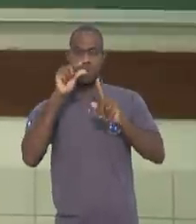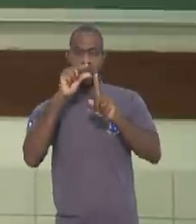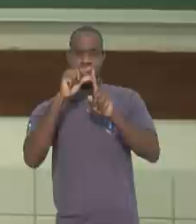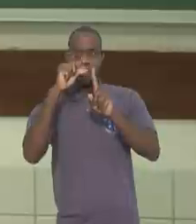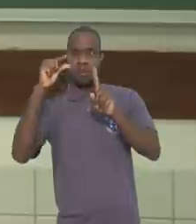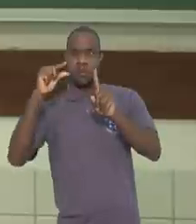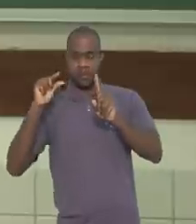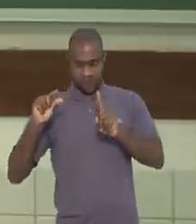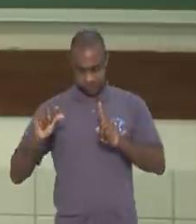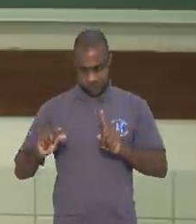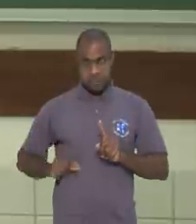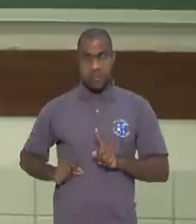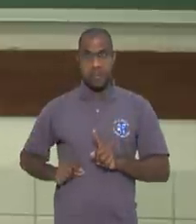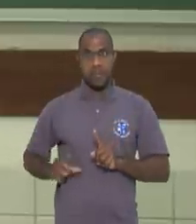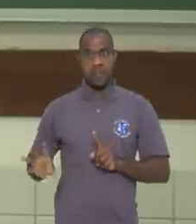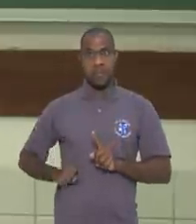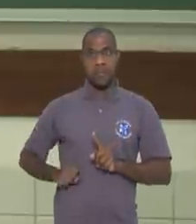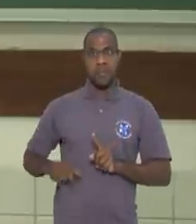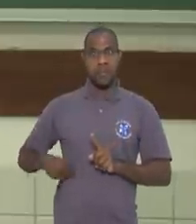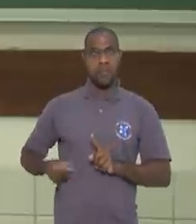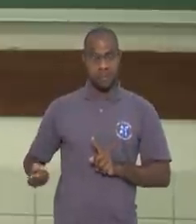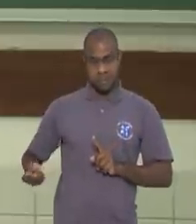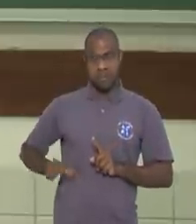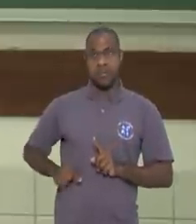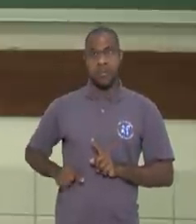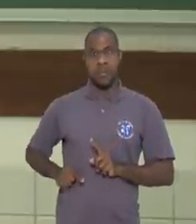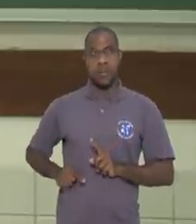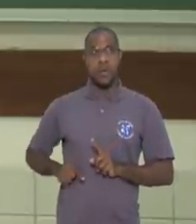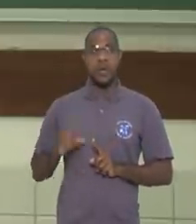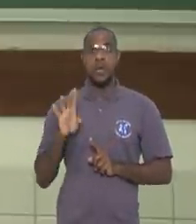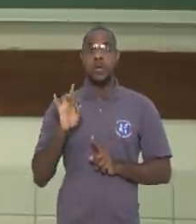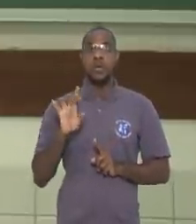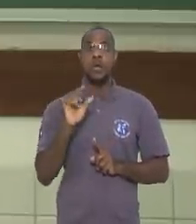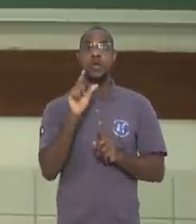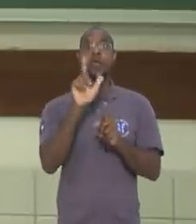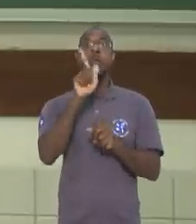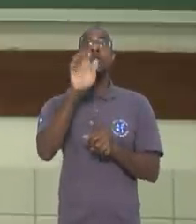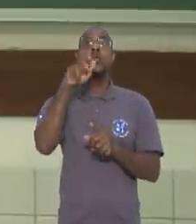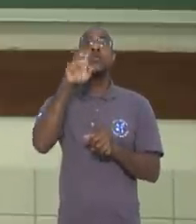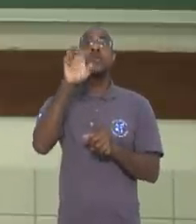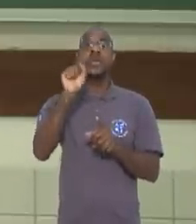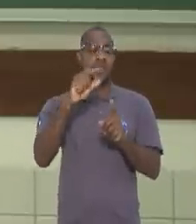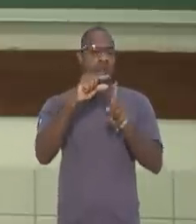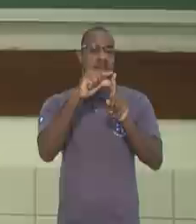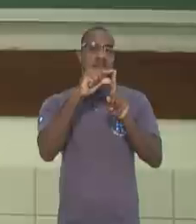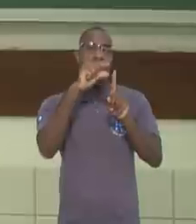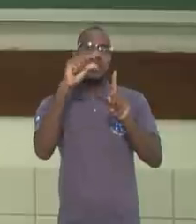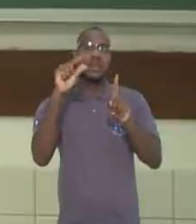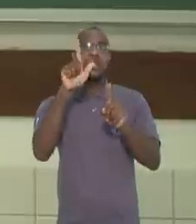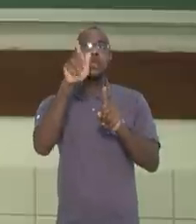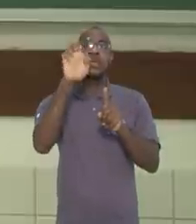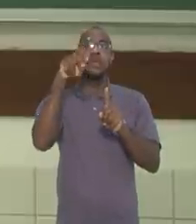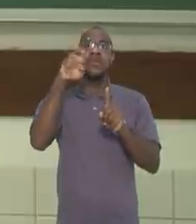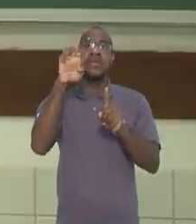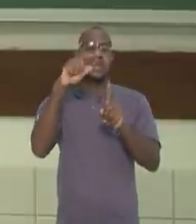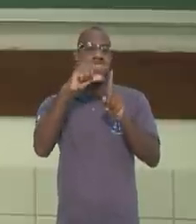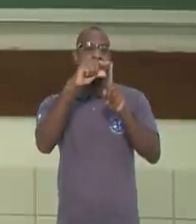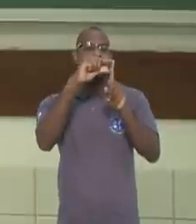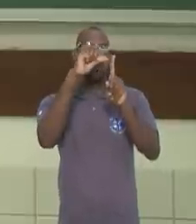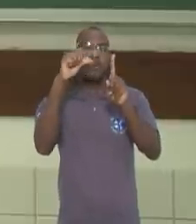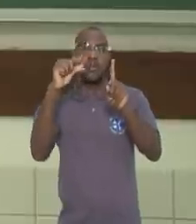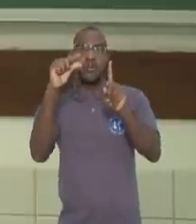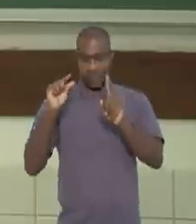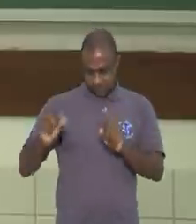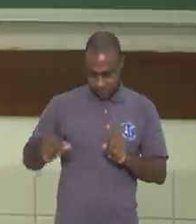não vou acrescentar nada de outra espécie. Eu só vou mexer no gene dela mesmo, no genoma dela mesmo. Então, ela não é transgênica, porque